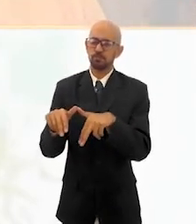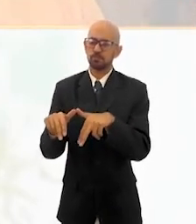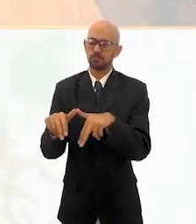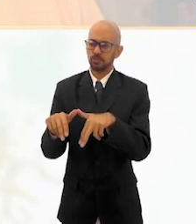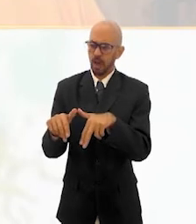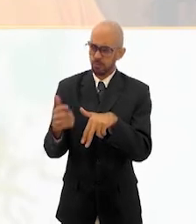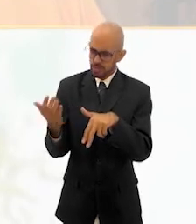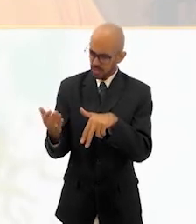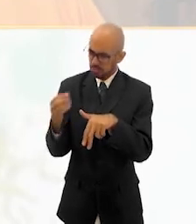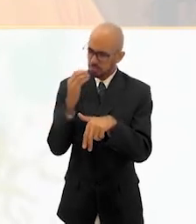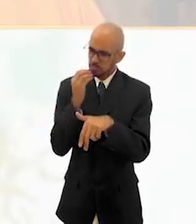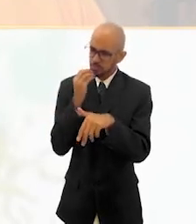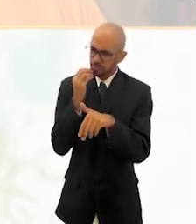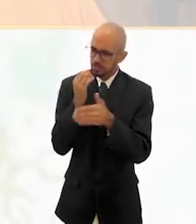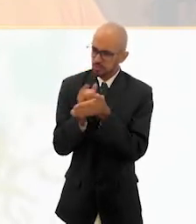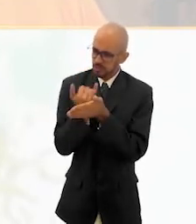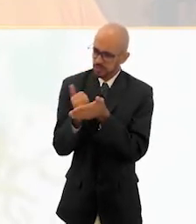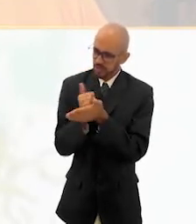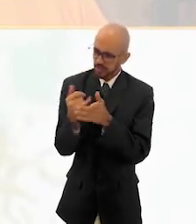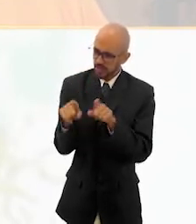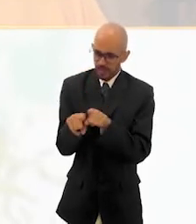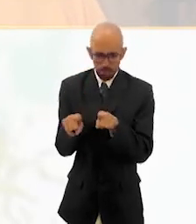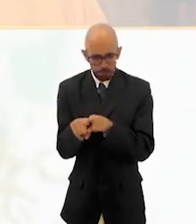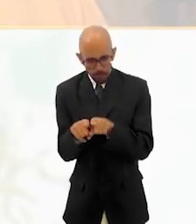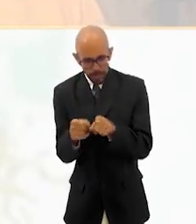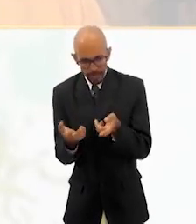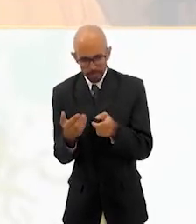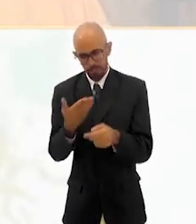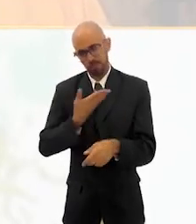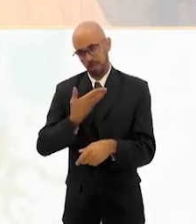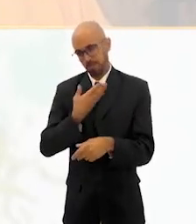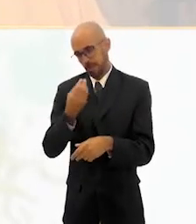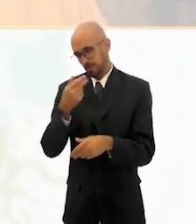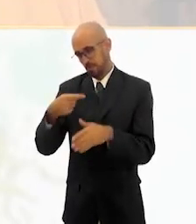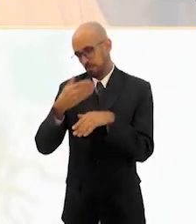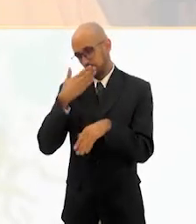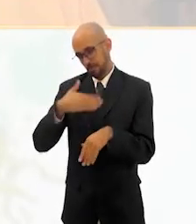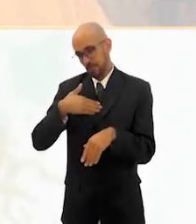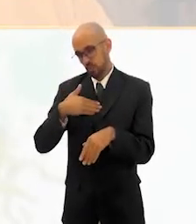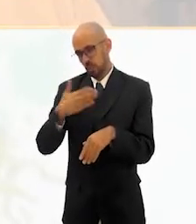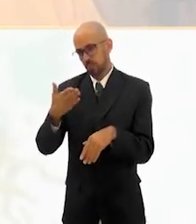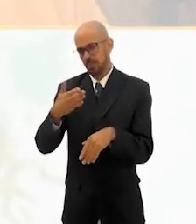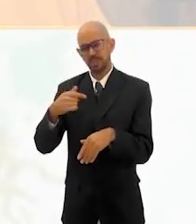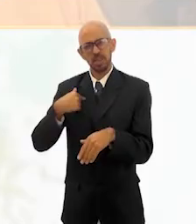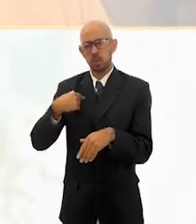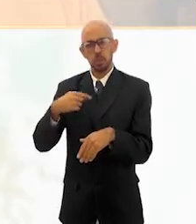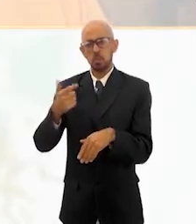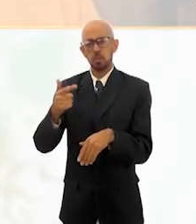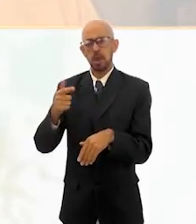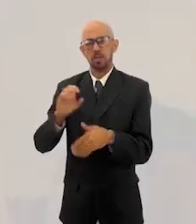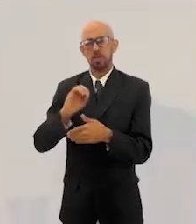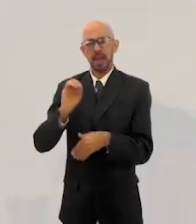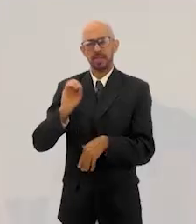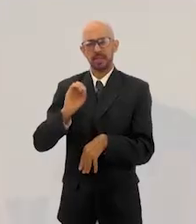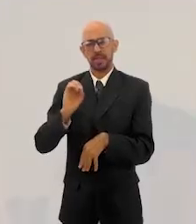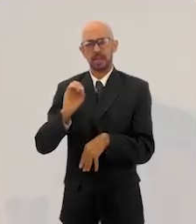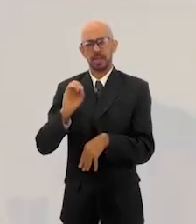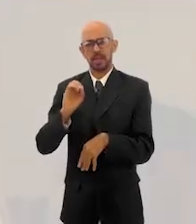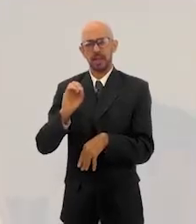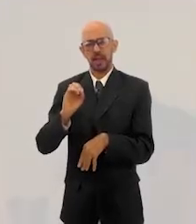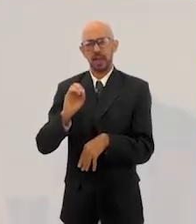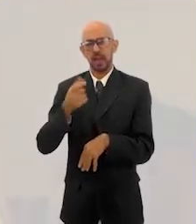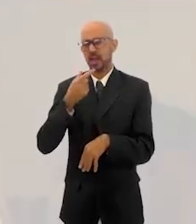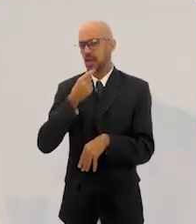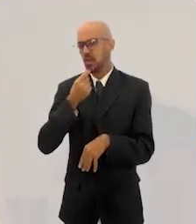tá aqui comigo? Você não quer se inscrever? Caramba, olha a vida. Aí eu falei: não, mas eu não trouxe nada aqui, cara. Aí o rapaz do,